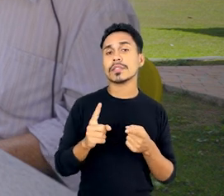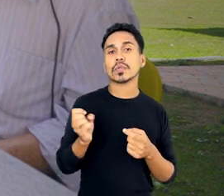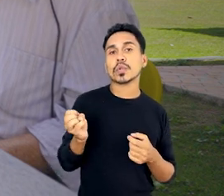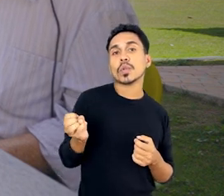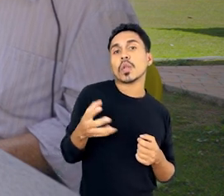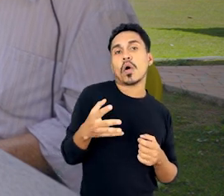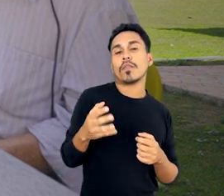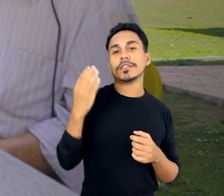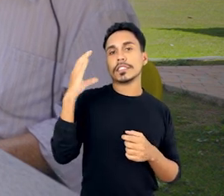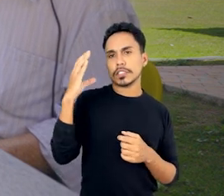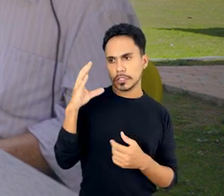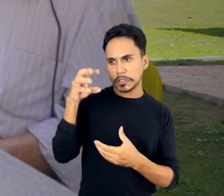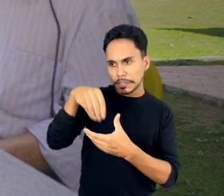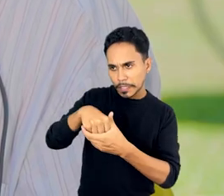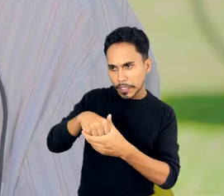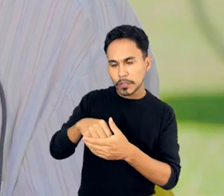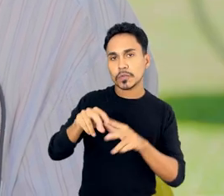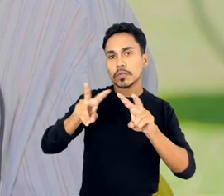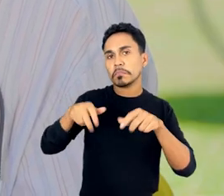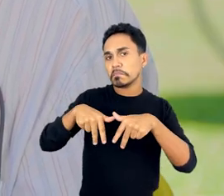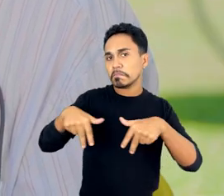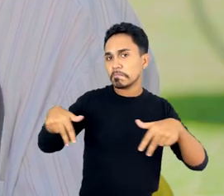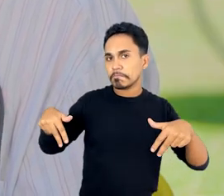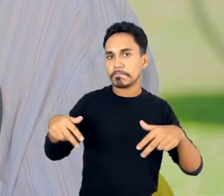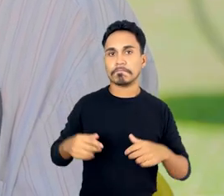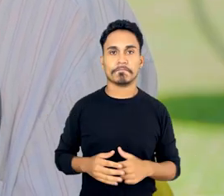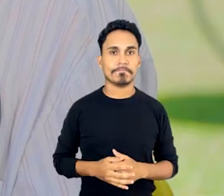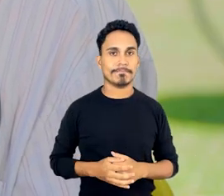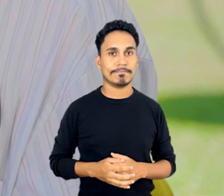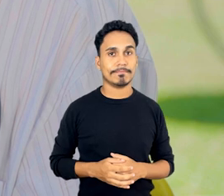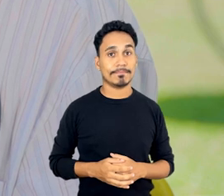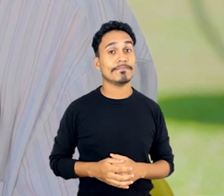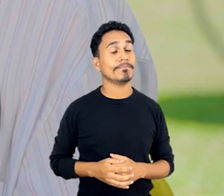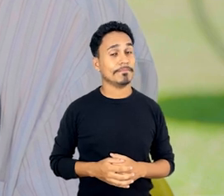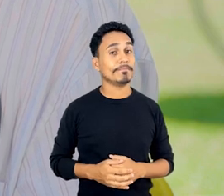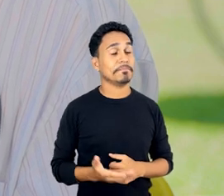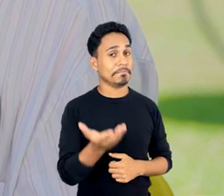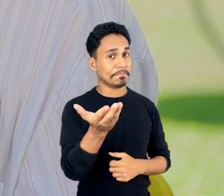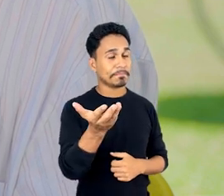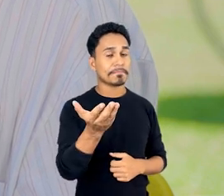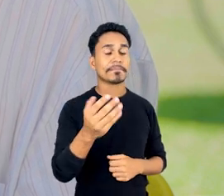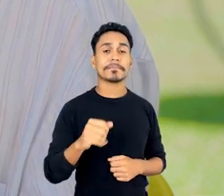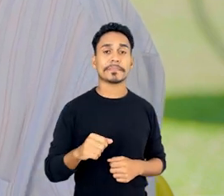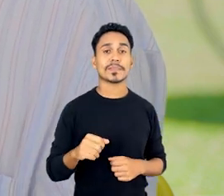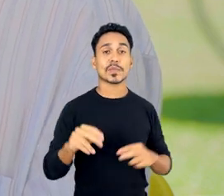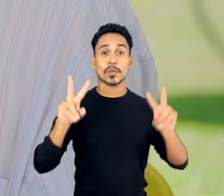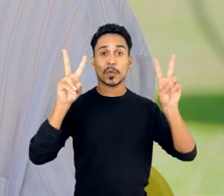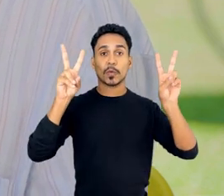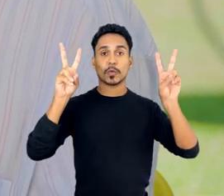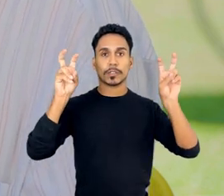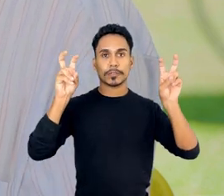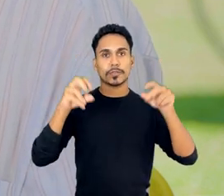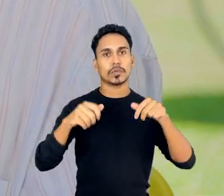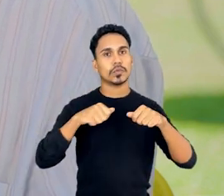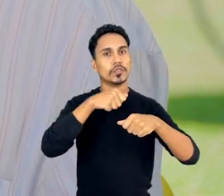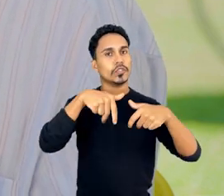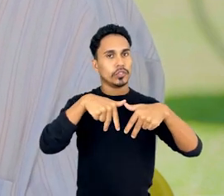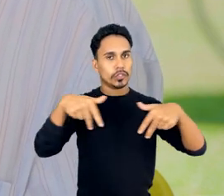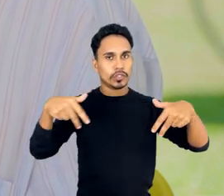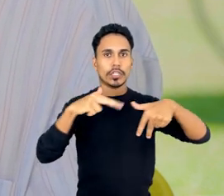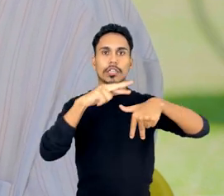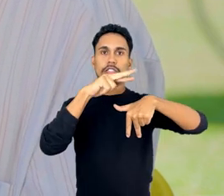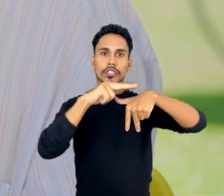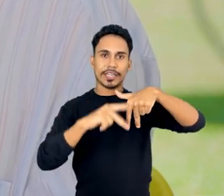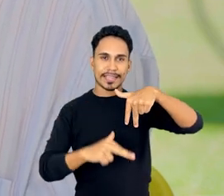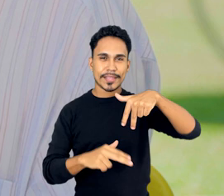da uc de novos cias eh bom essa é uma questão né já da da questão do gênero